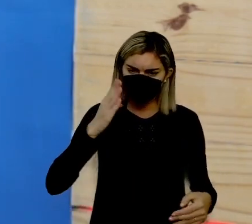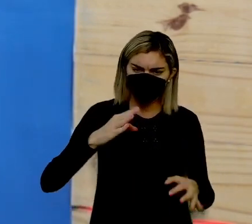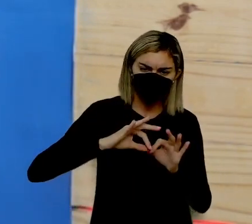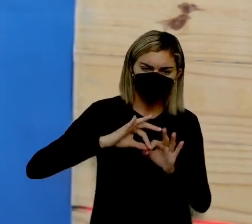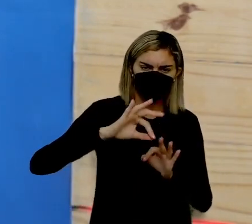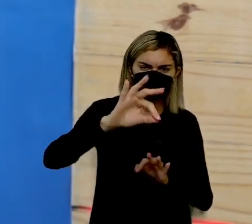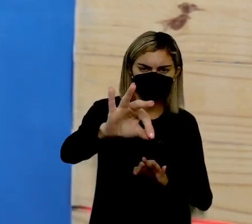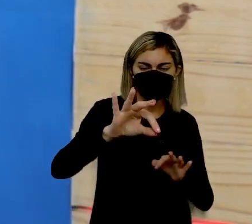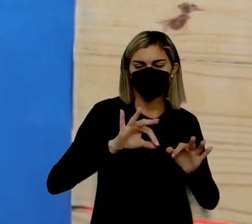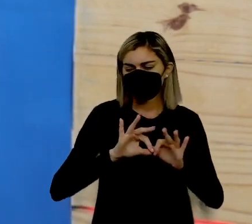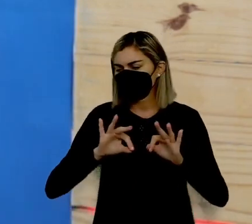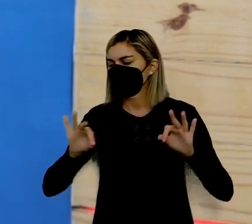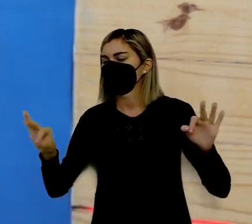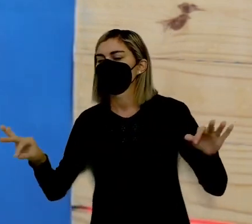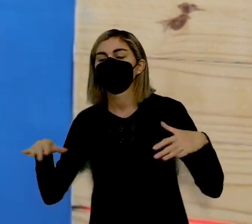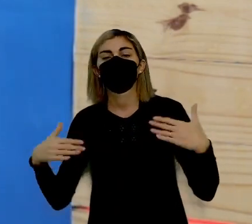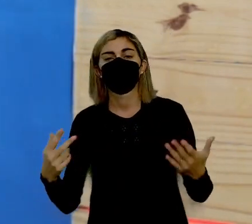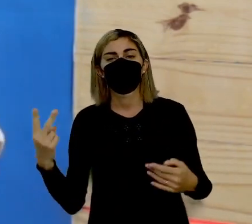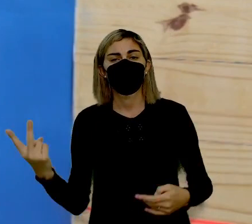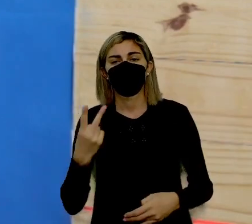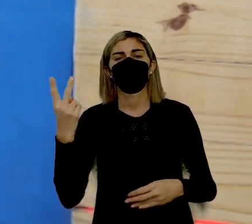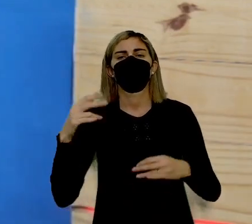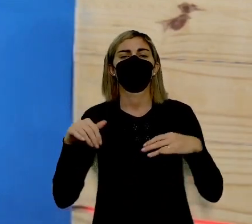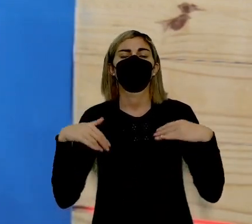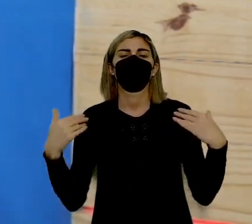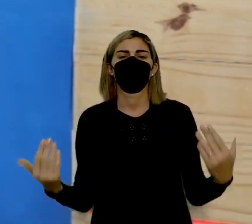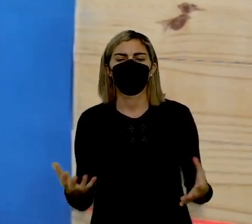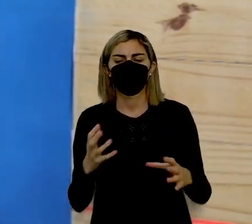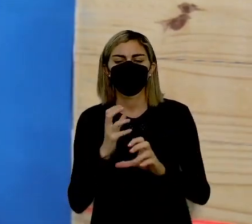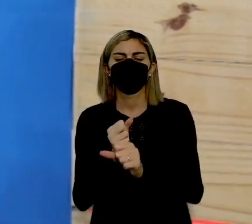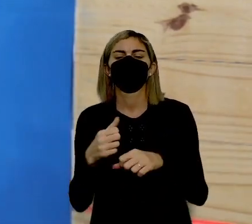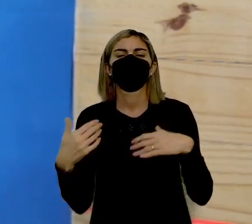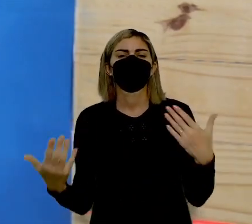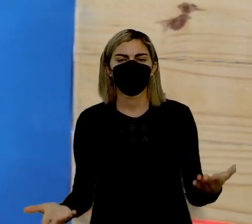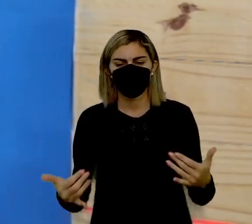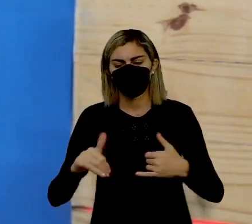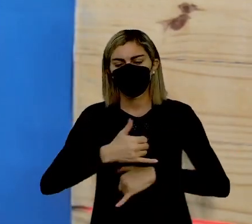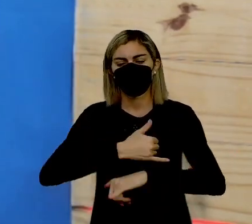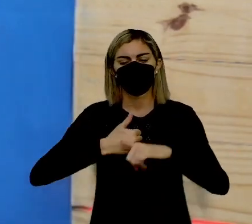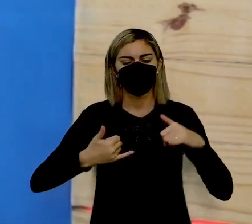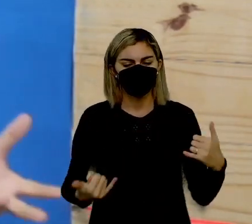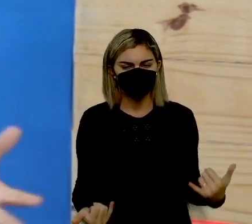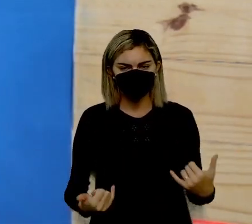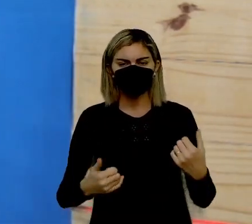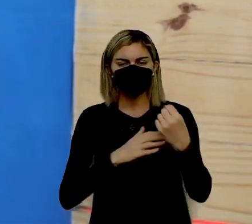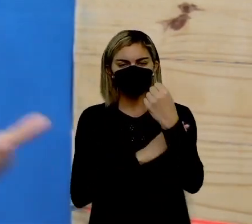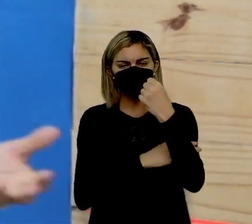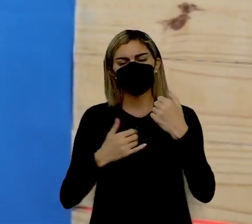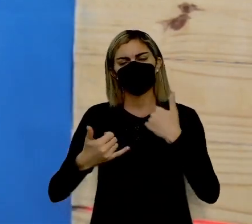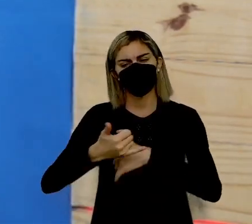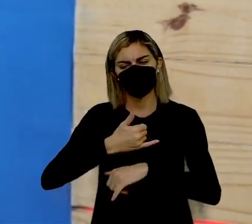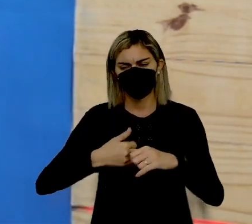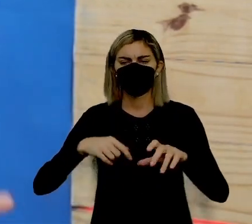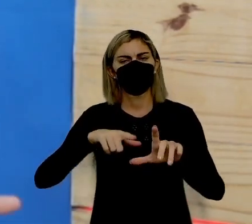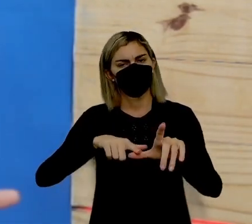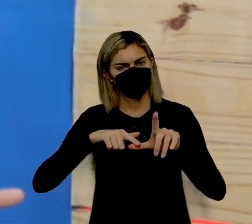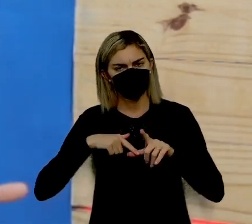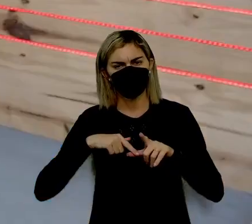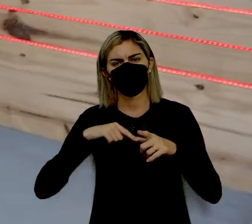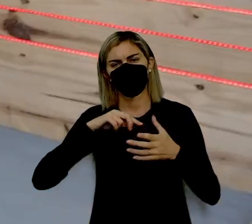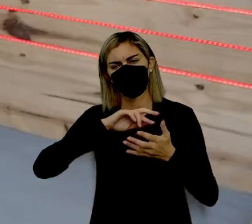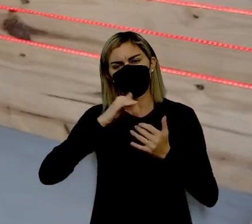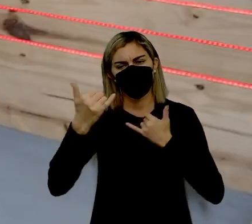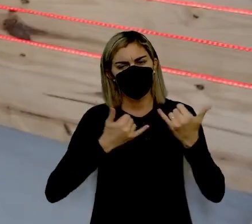o sentido e qual é o valor. Por isso que a energia potencial elétrica depende dessas